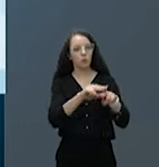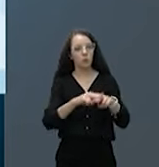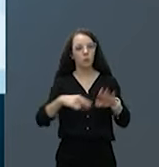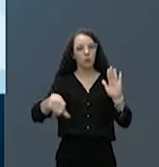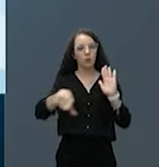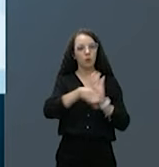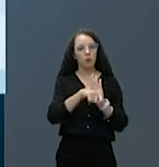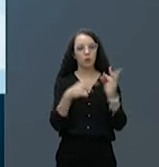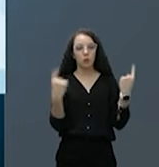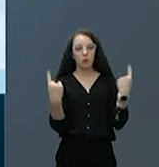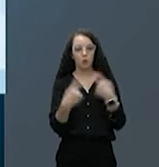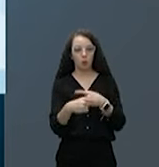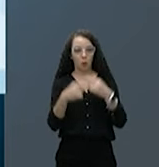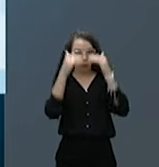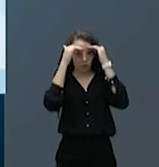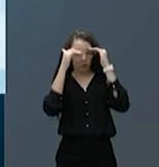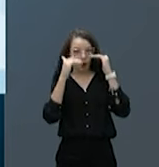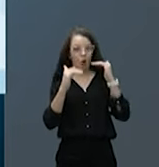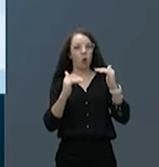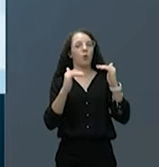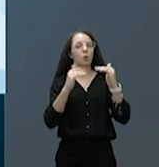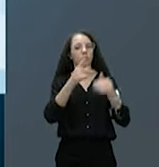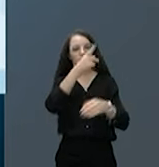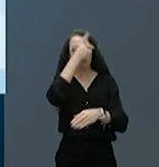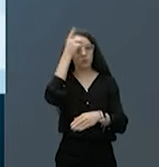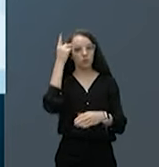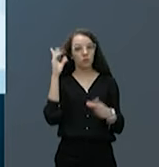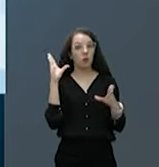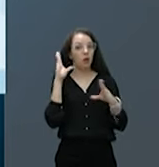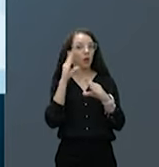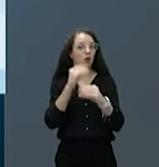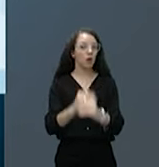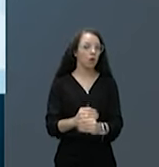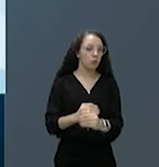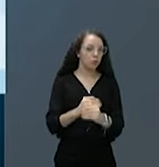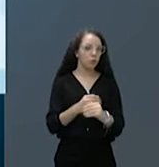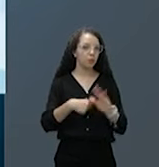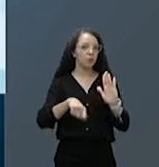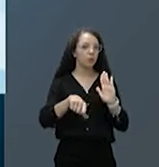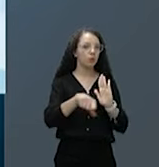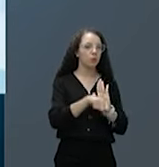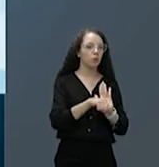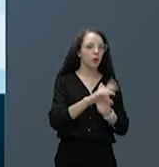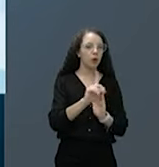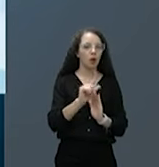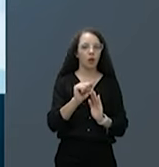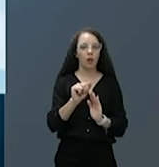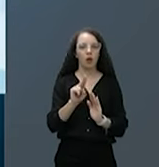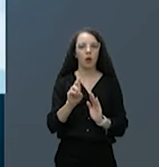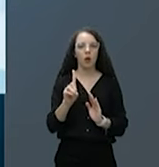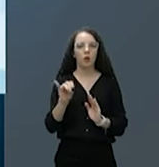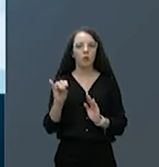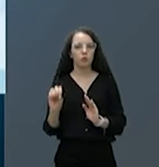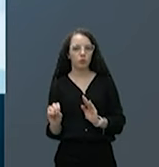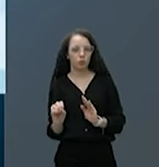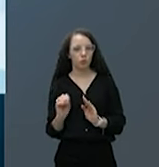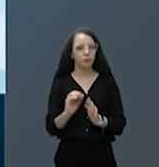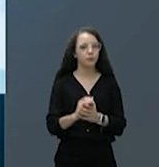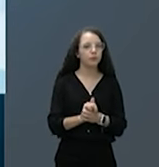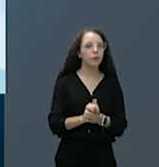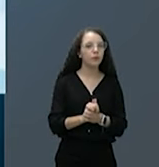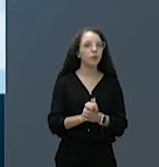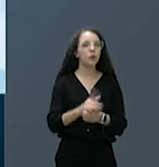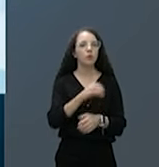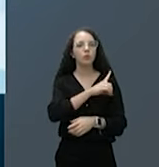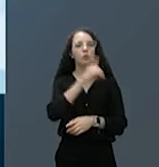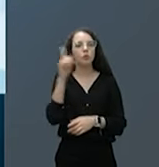honra. De forma resumida, a queixa-crime narra e atribui ao governador Cláudio Castro a prática destes crimes, tendo em vista que no dia